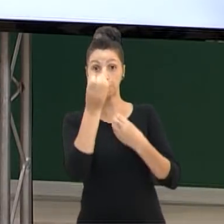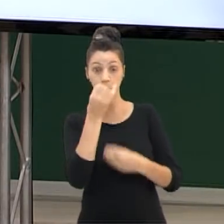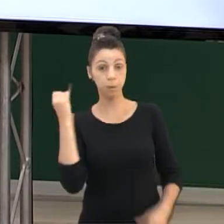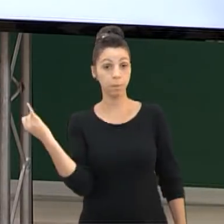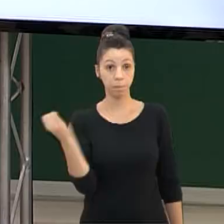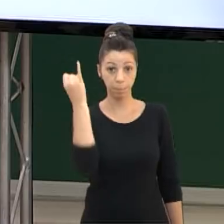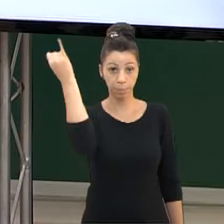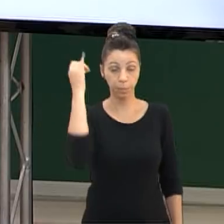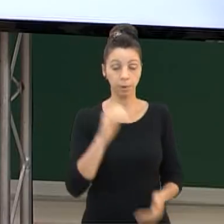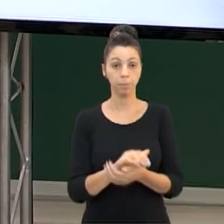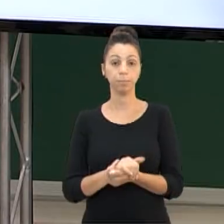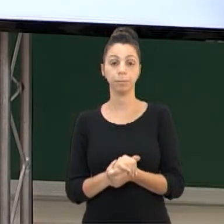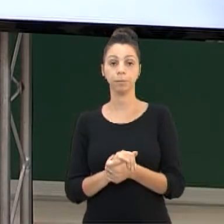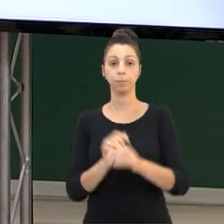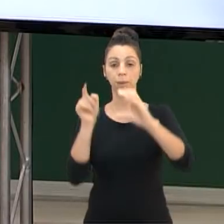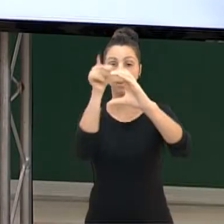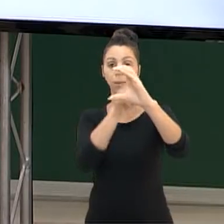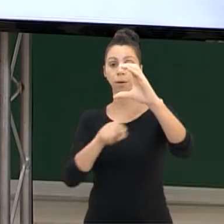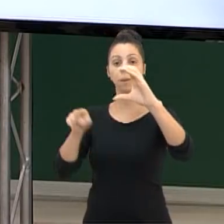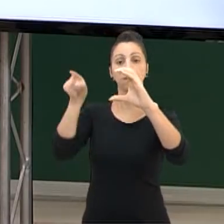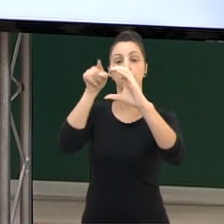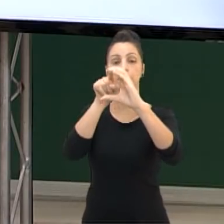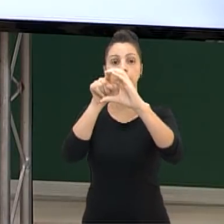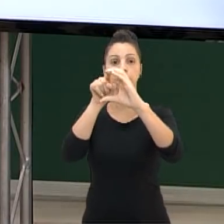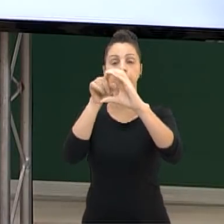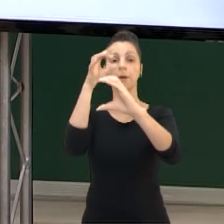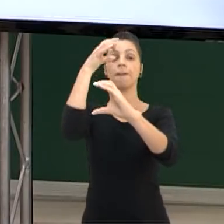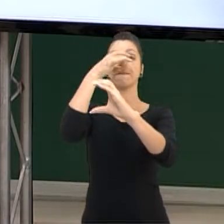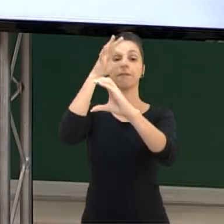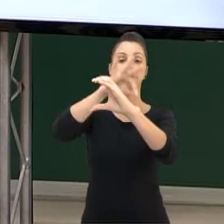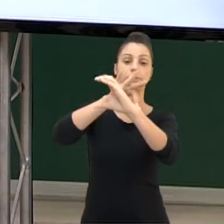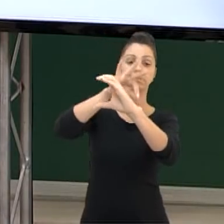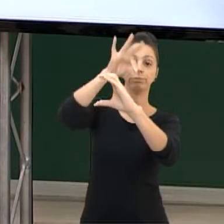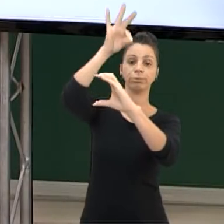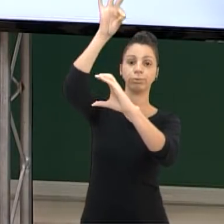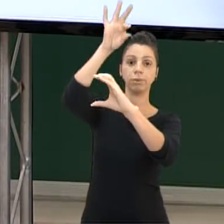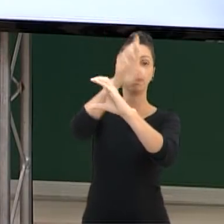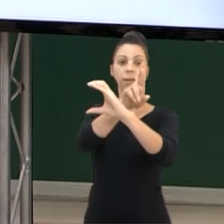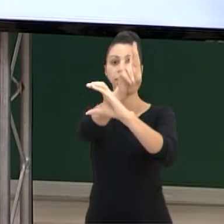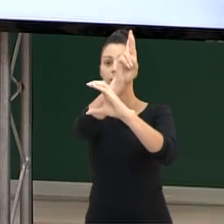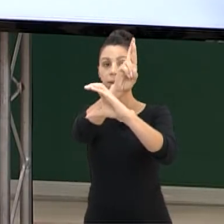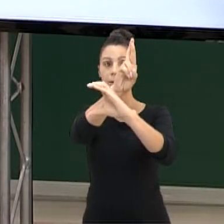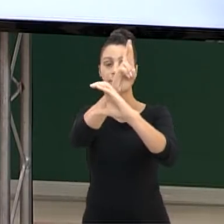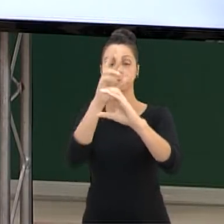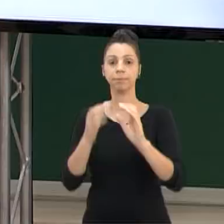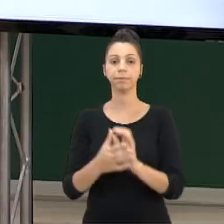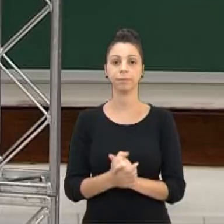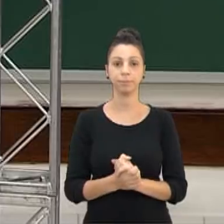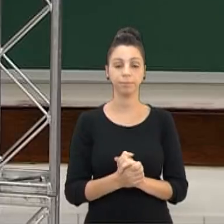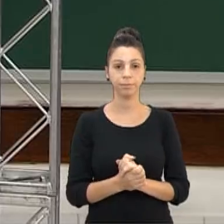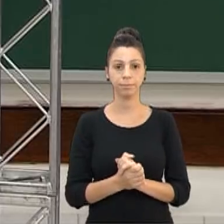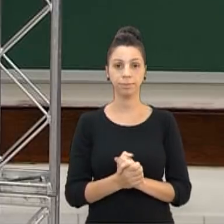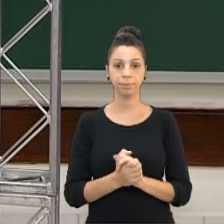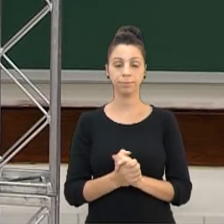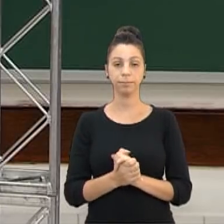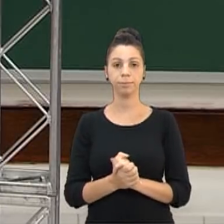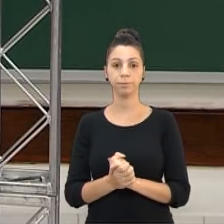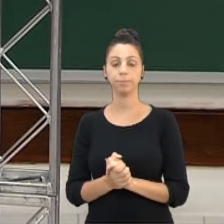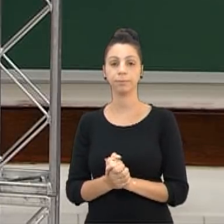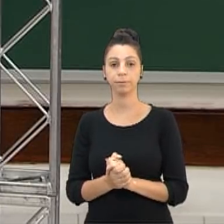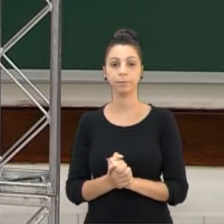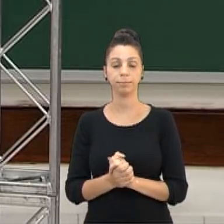uma outra reta aqui, a retinha verde, que é a reta R. Na reta R, eu tenho a seguinte